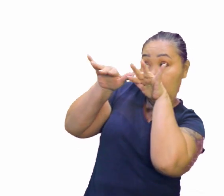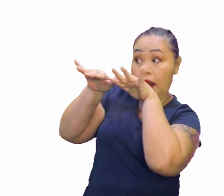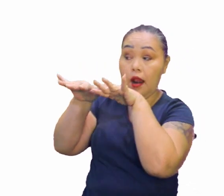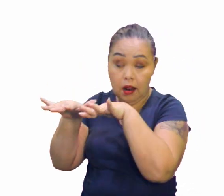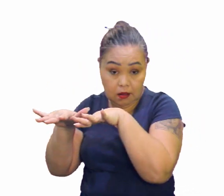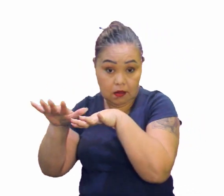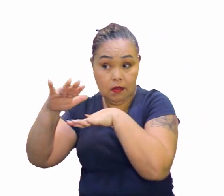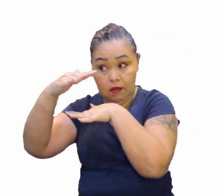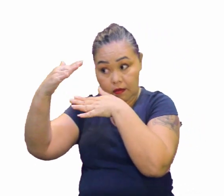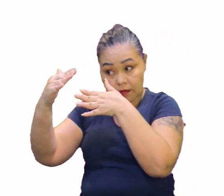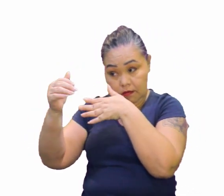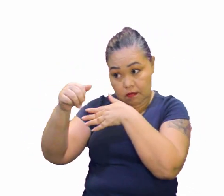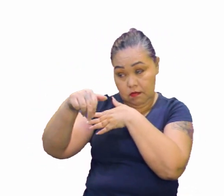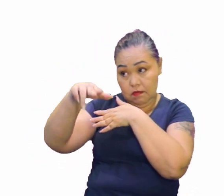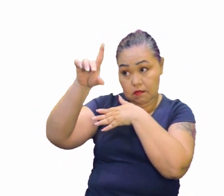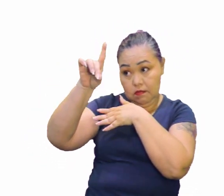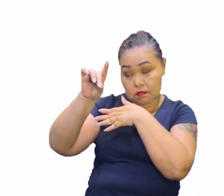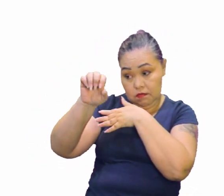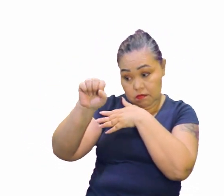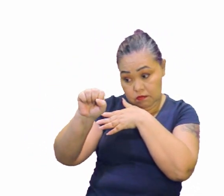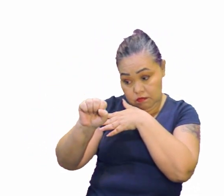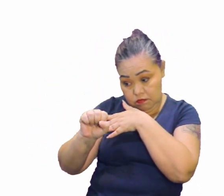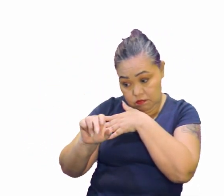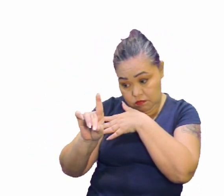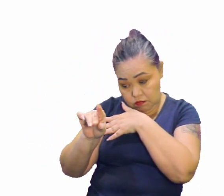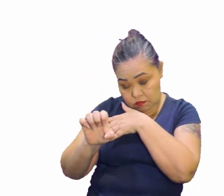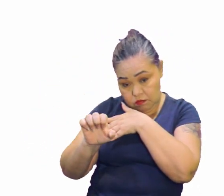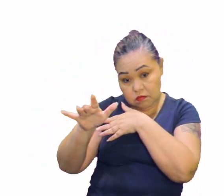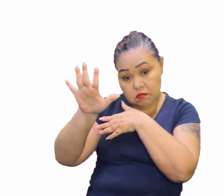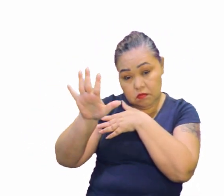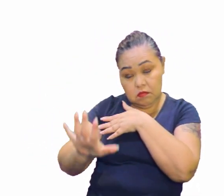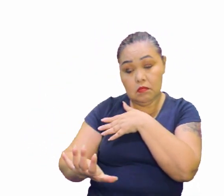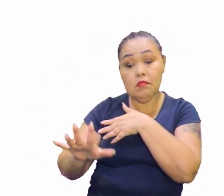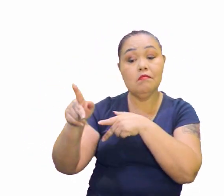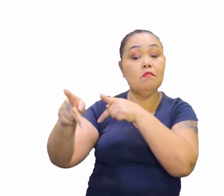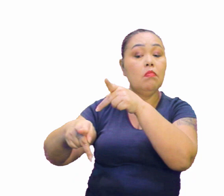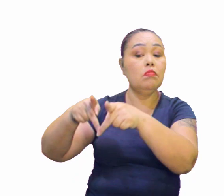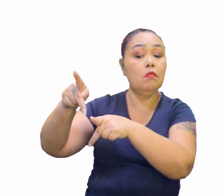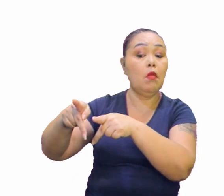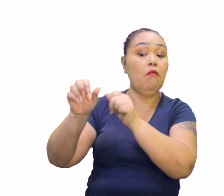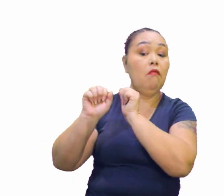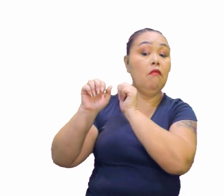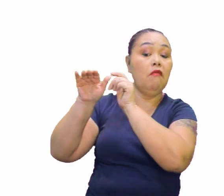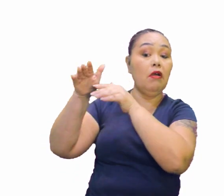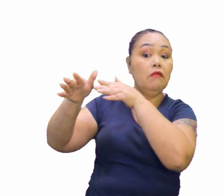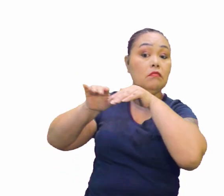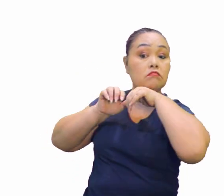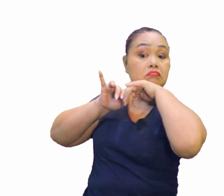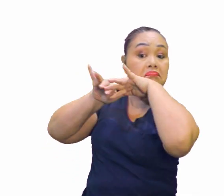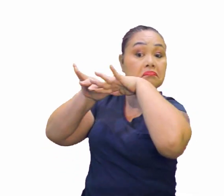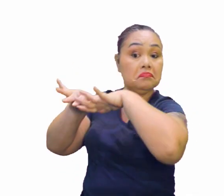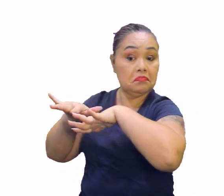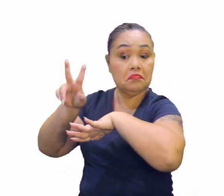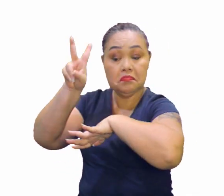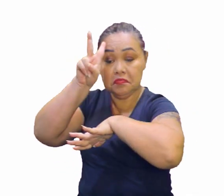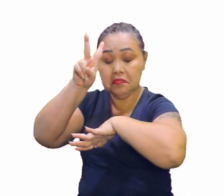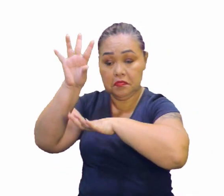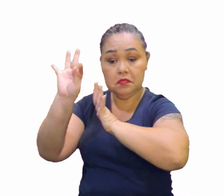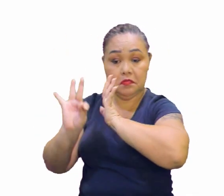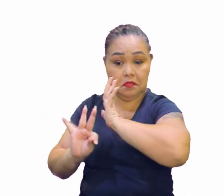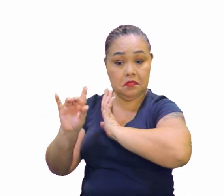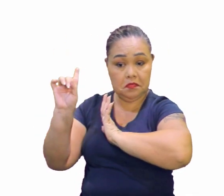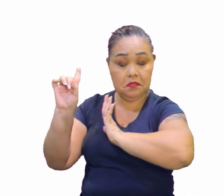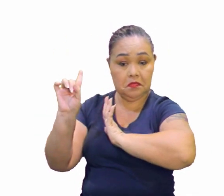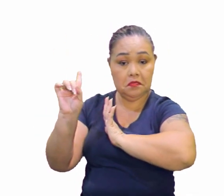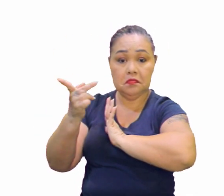no litoral. Então, aqui tem a maior concentração populacional do Brasil. Lembra do texto